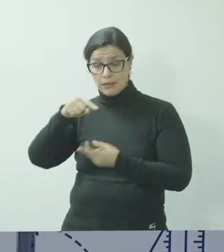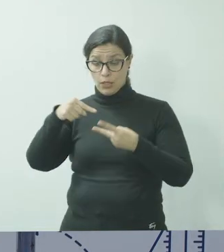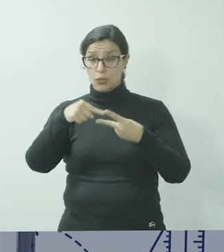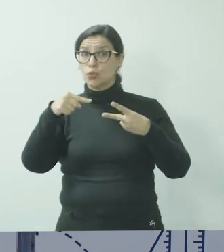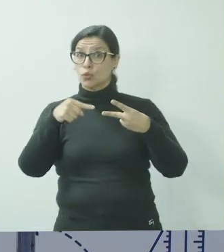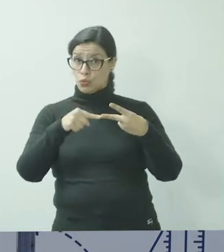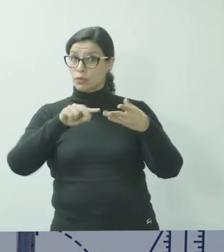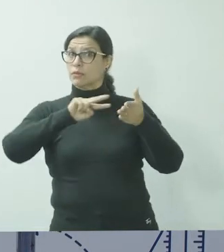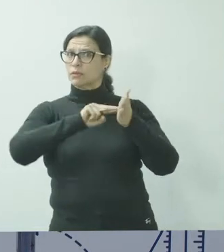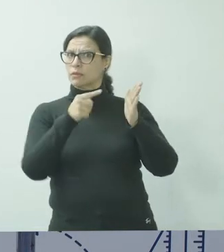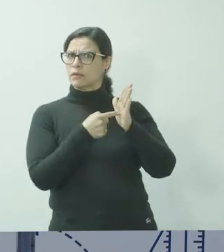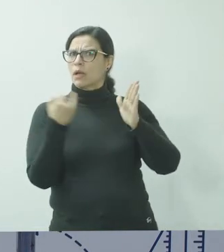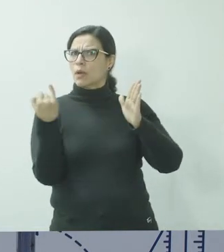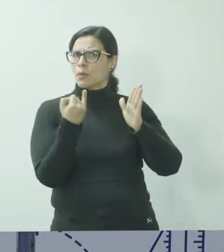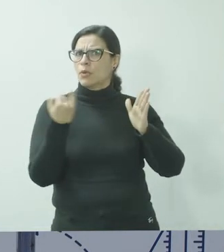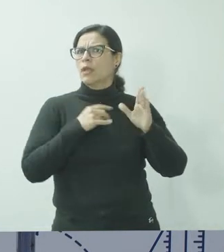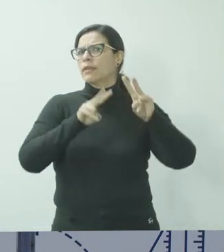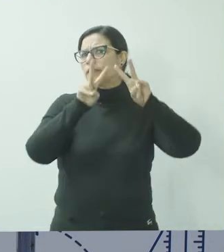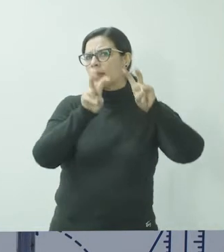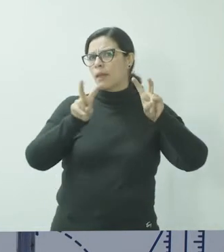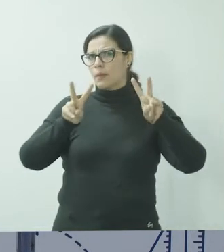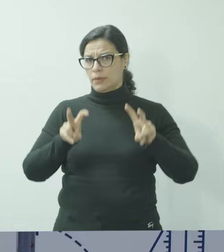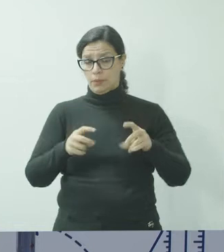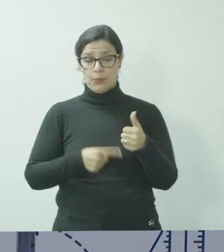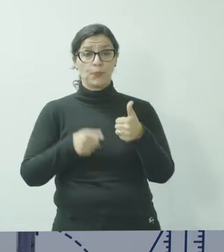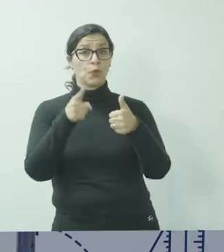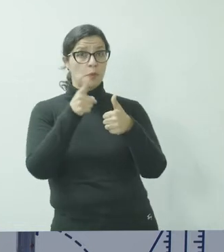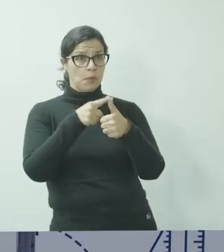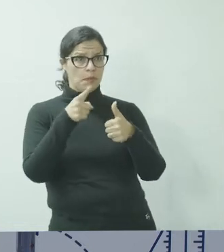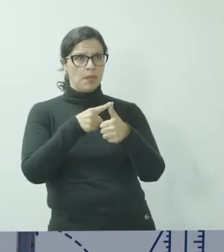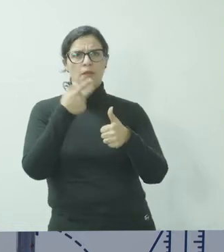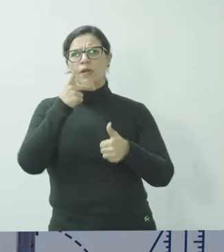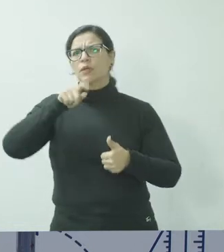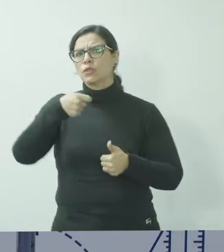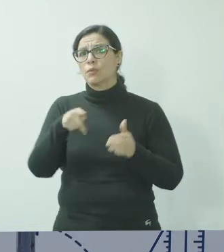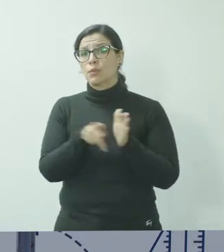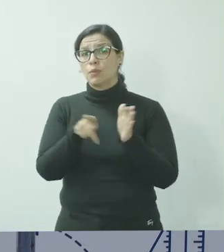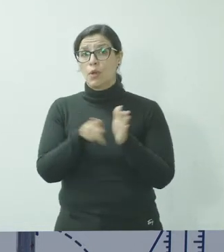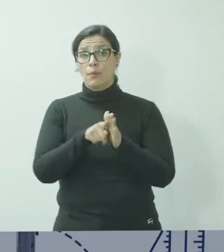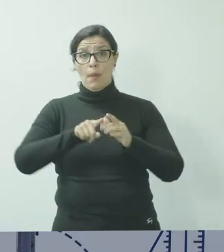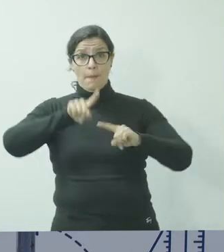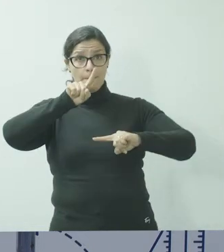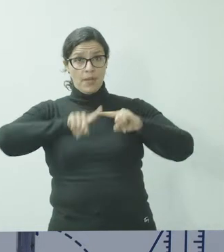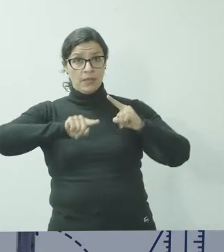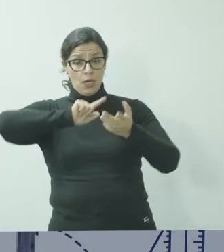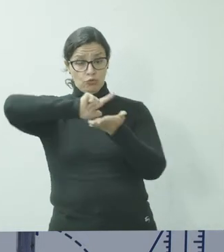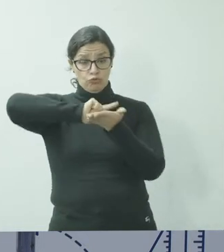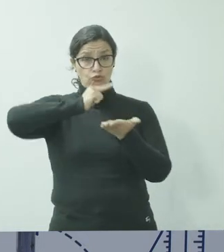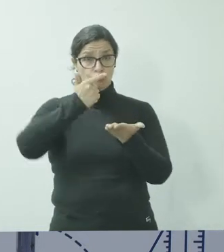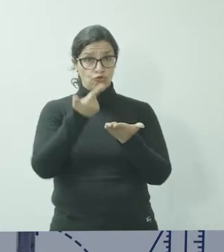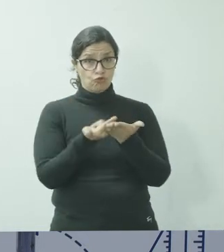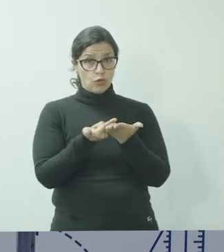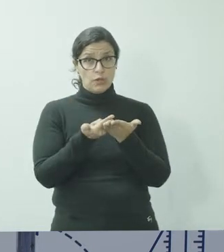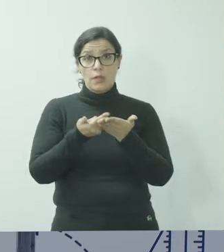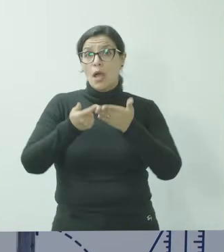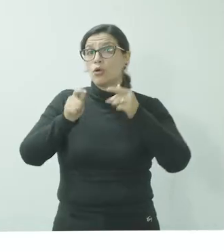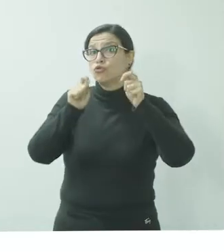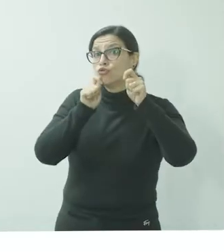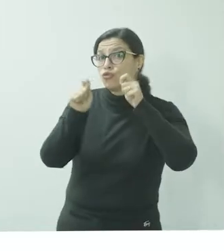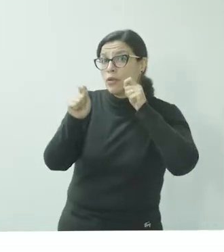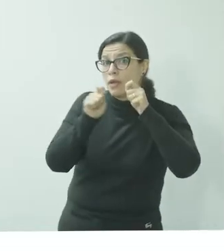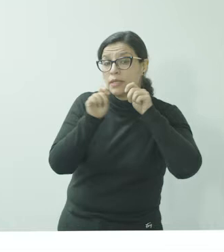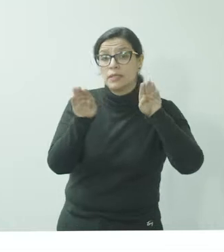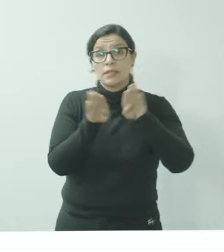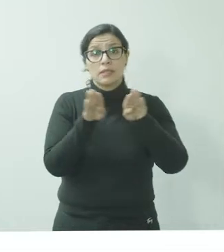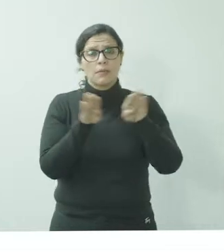estar agregados aí com esse termo o primeiro deles um conjunto de jornais jornalistas e dos